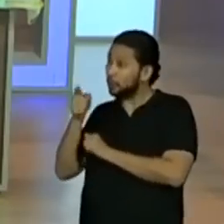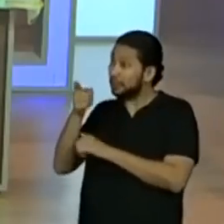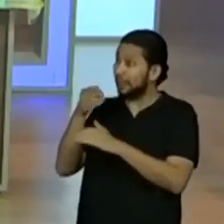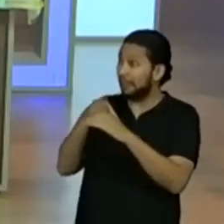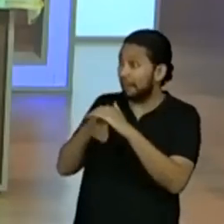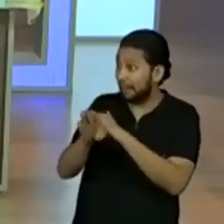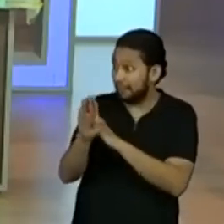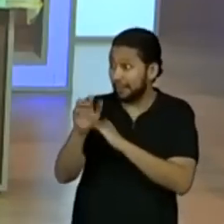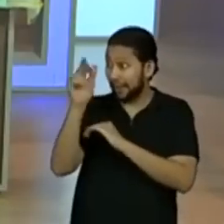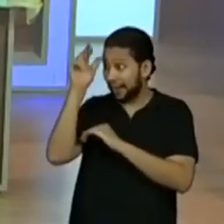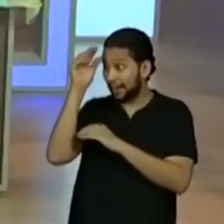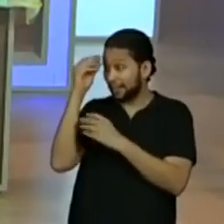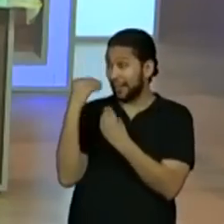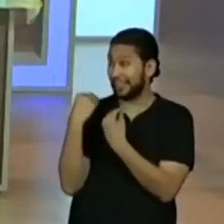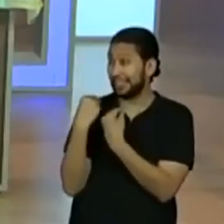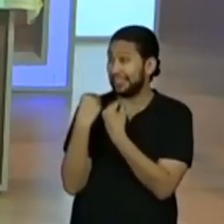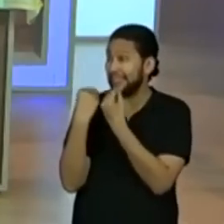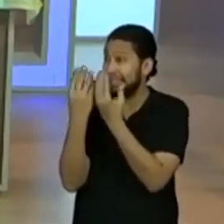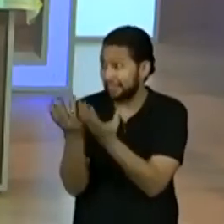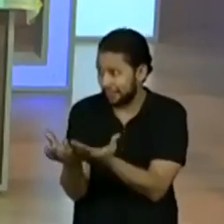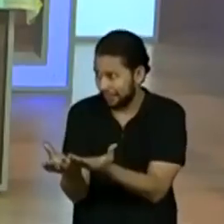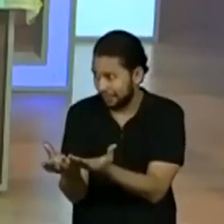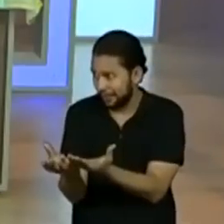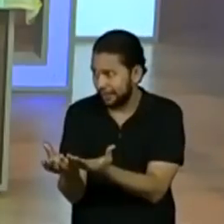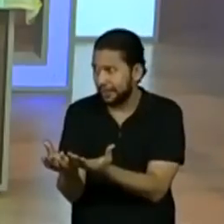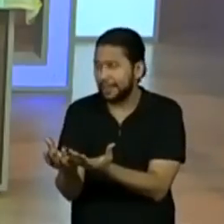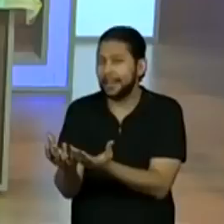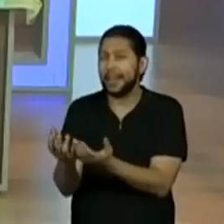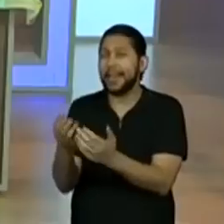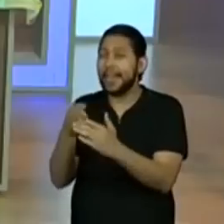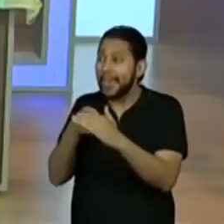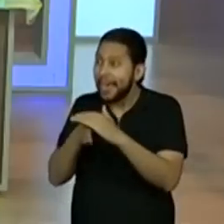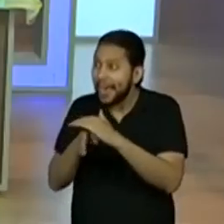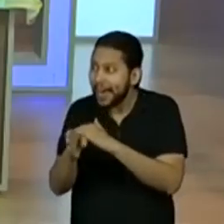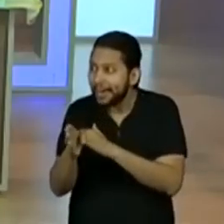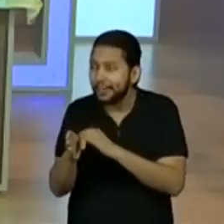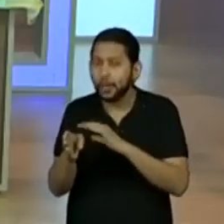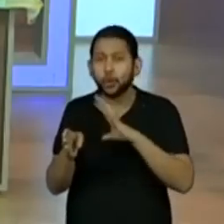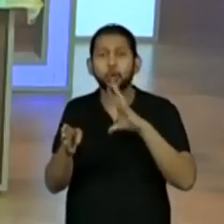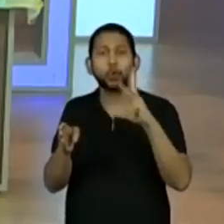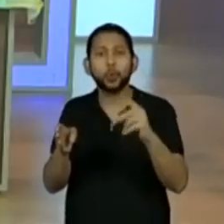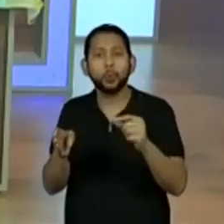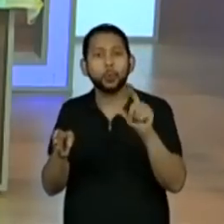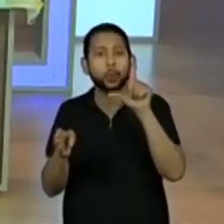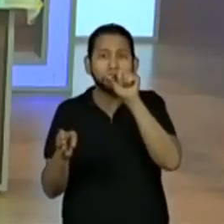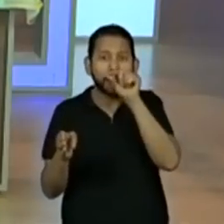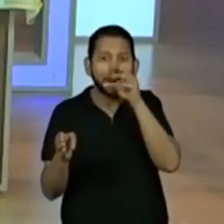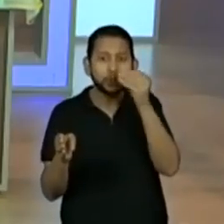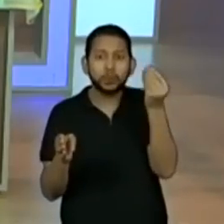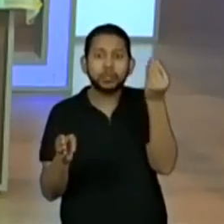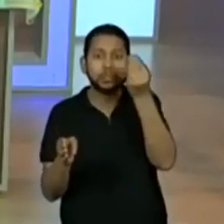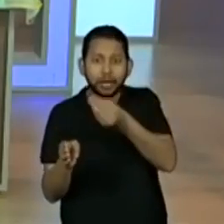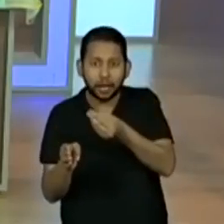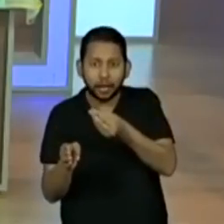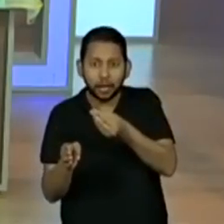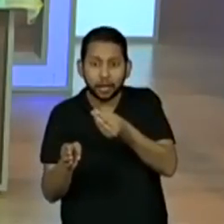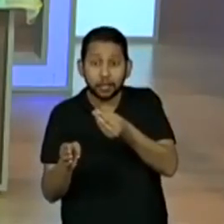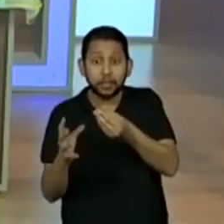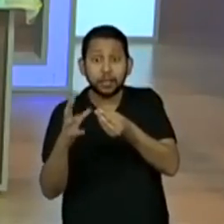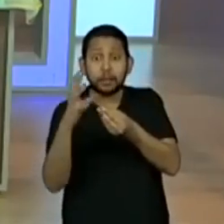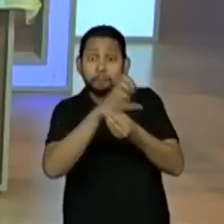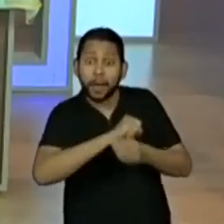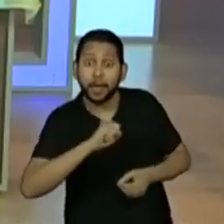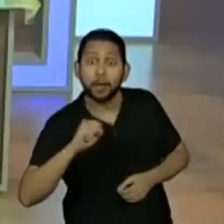entrega o cavalo. Quando você entrar, na verdade, eles vão te entregar o pássaro, você nem desça do cavalo, pega o pássaro e